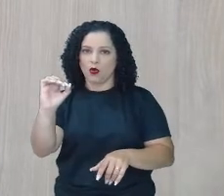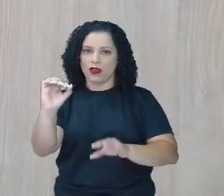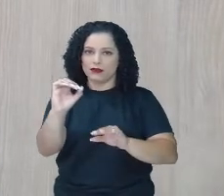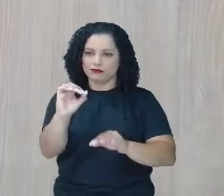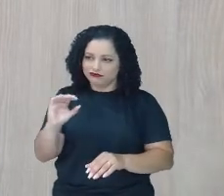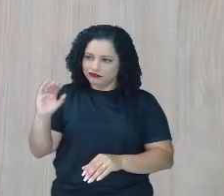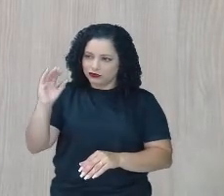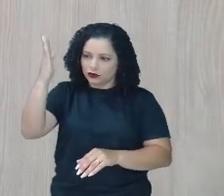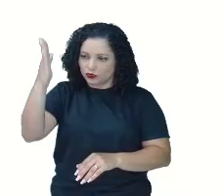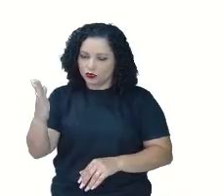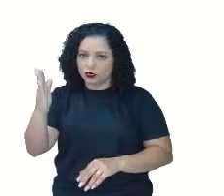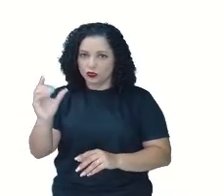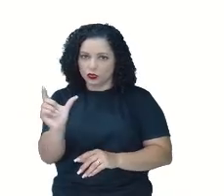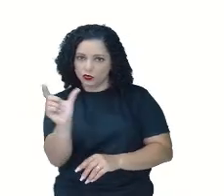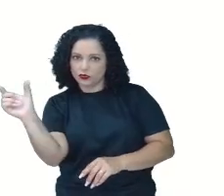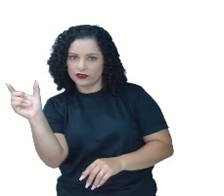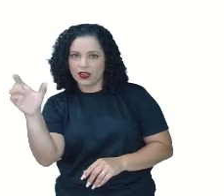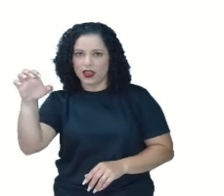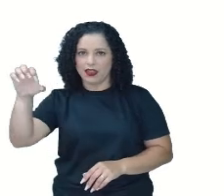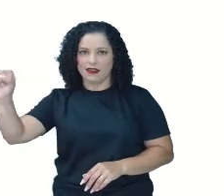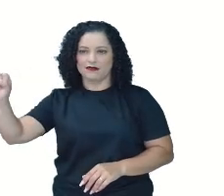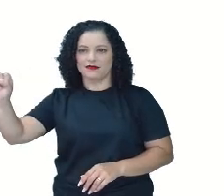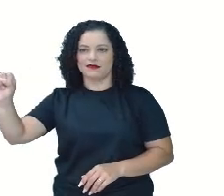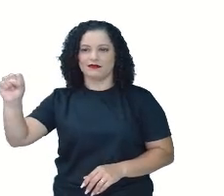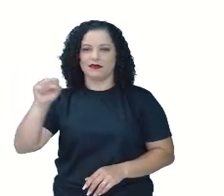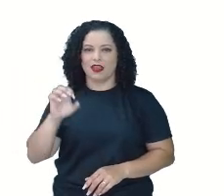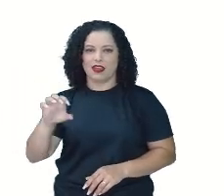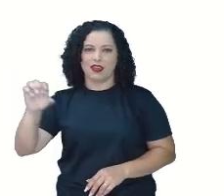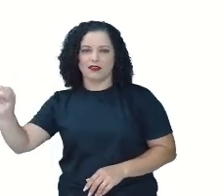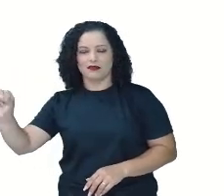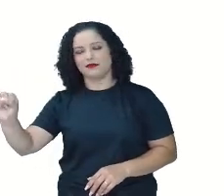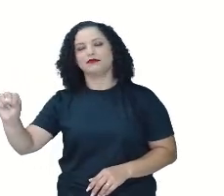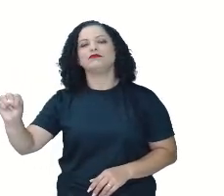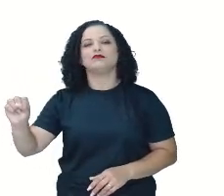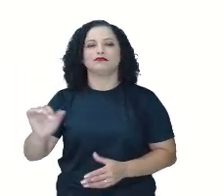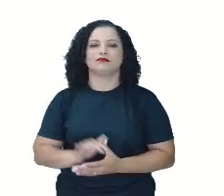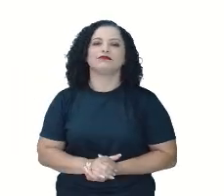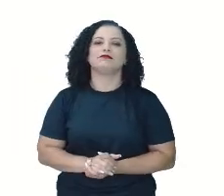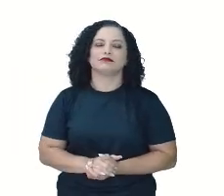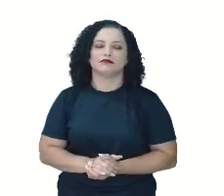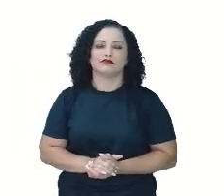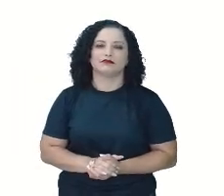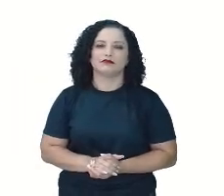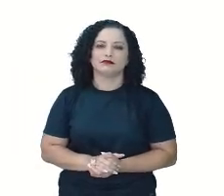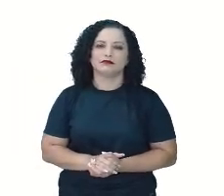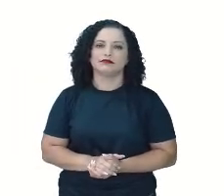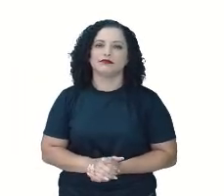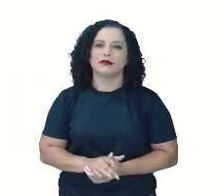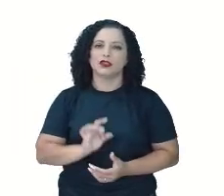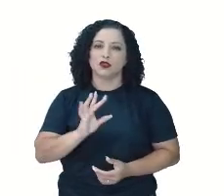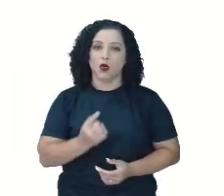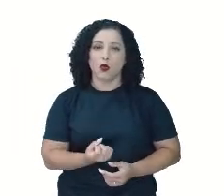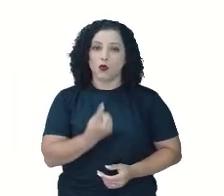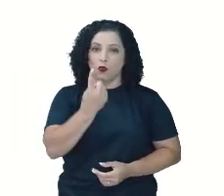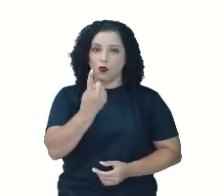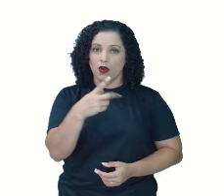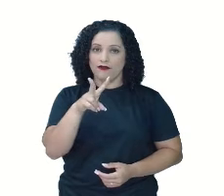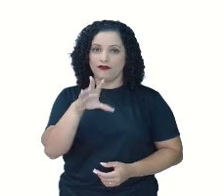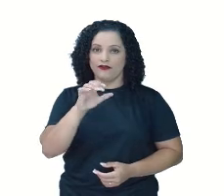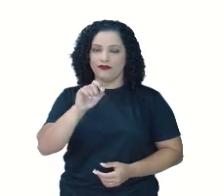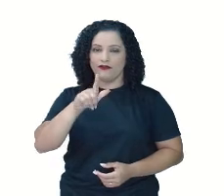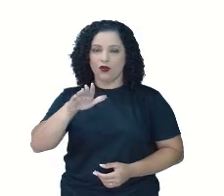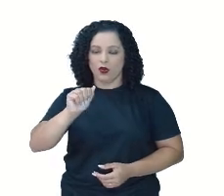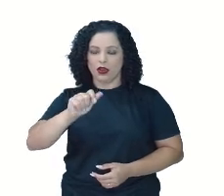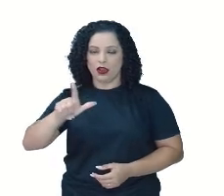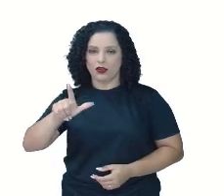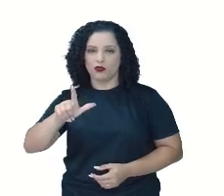plural, no caso aí, toy, já tem as 2 vogais, você apenas coloca um S. Se a palavra só tem uma vogal no final, no caso